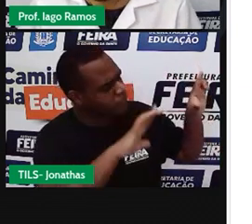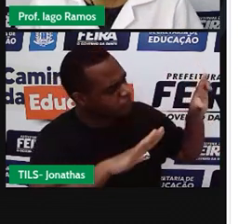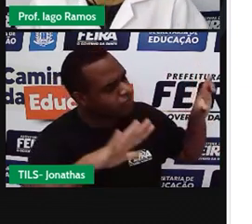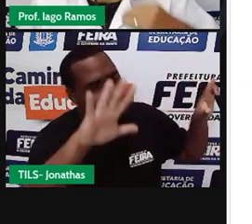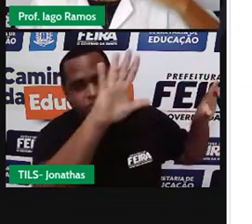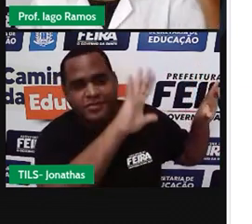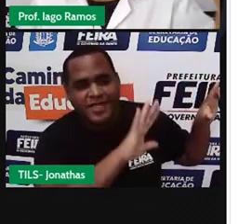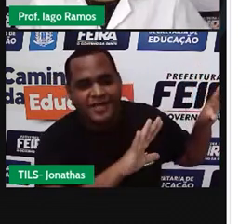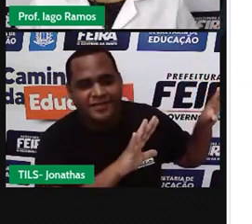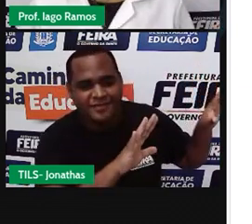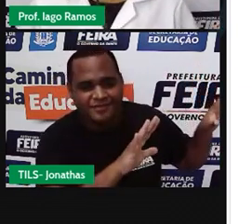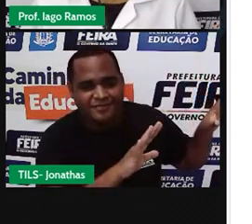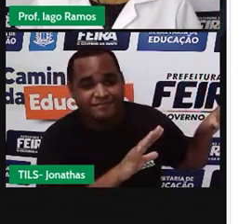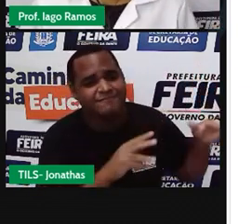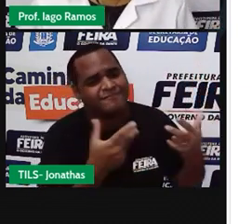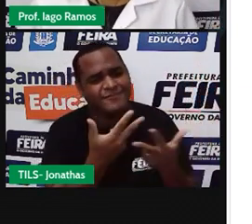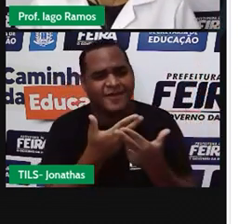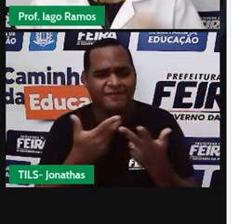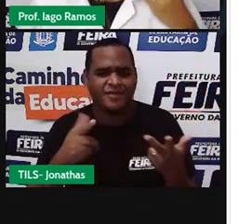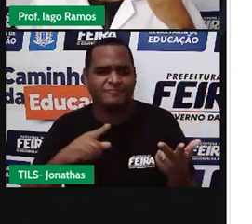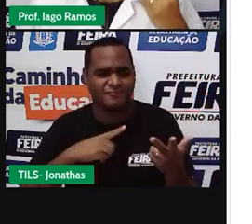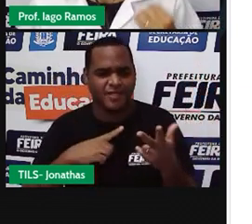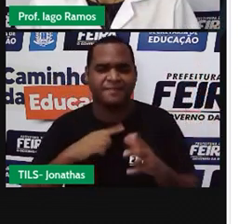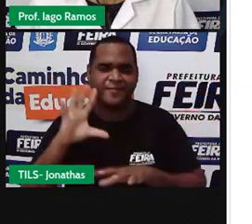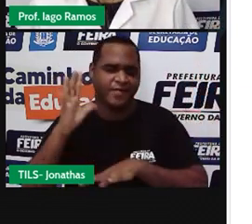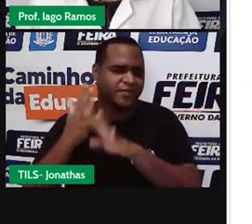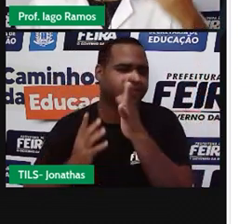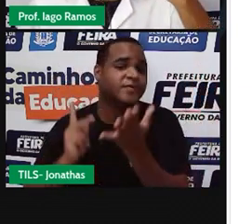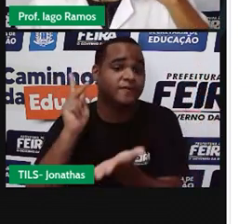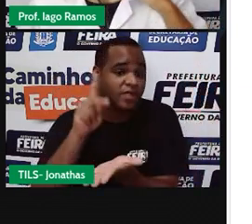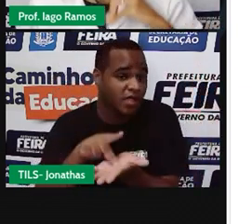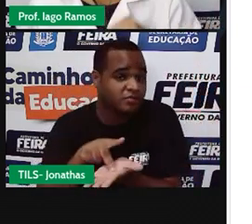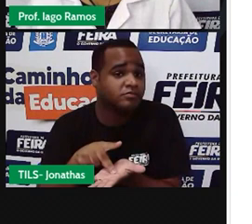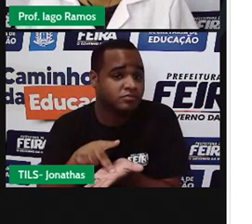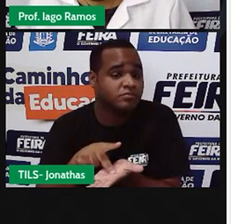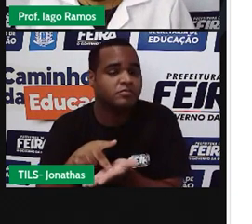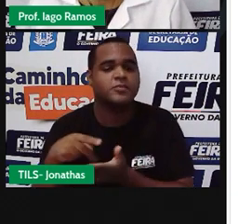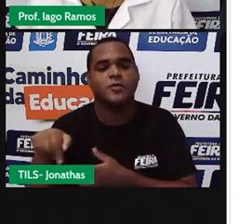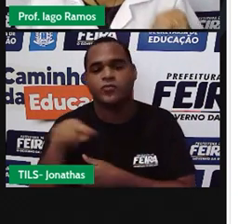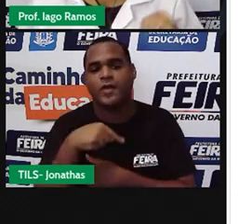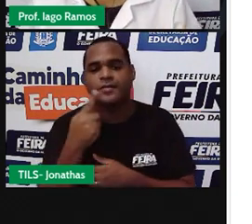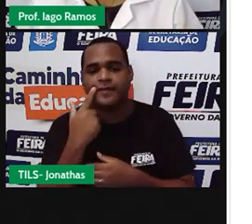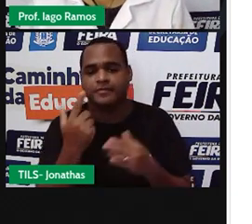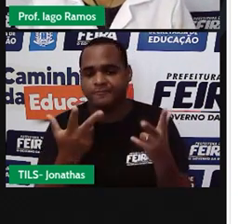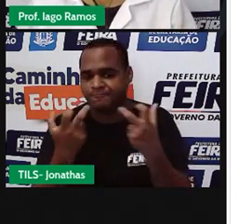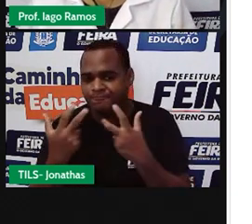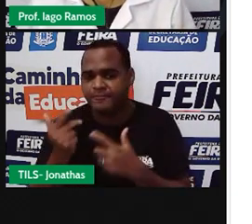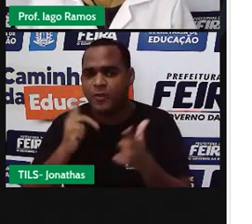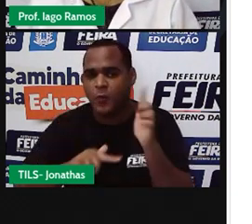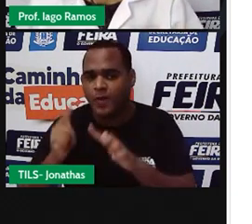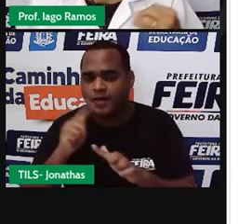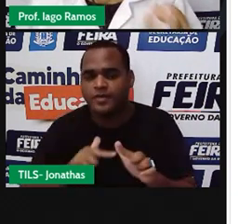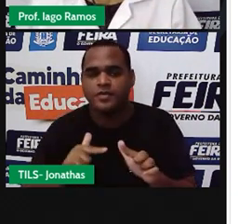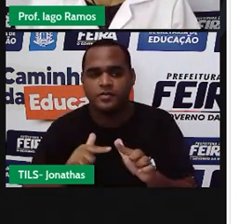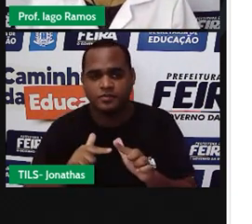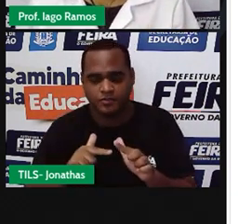então em tantas outras situações que a gente consegue que a gente consegue encontrar